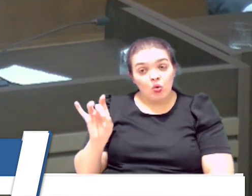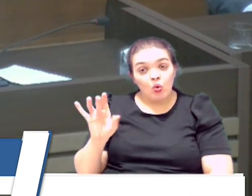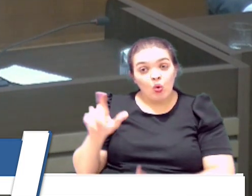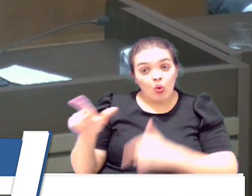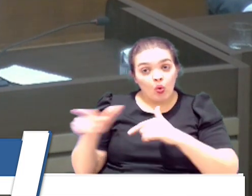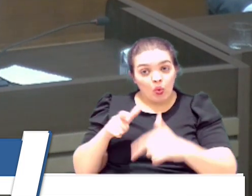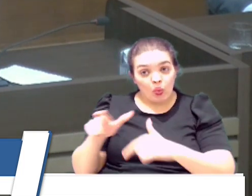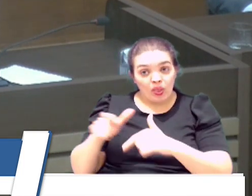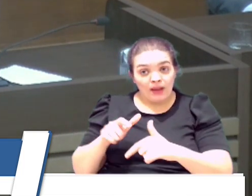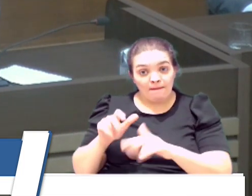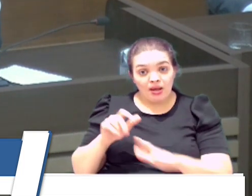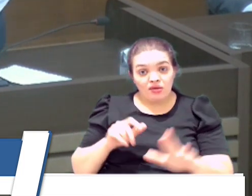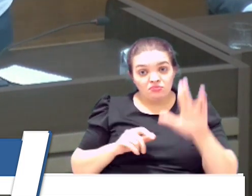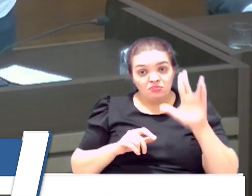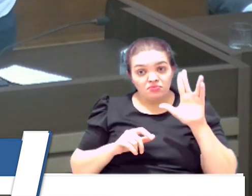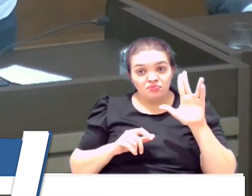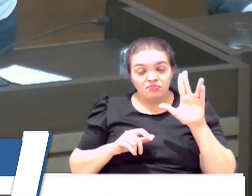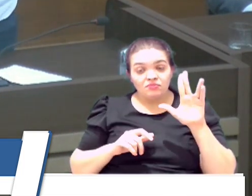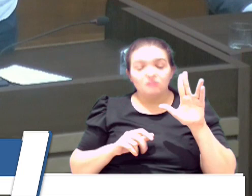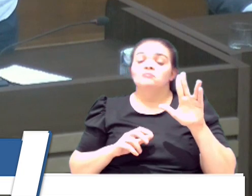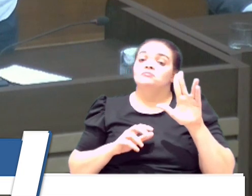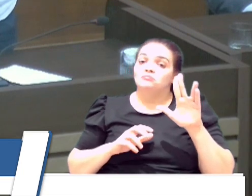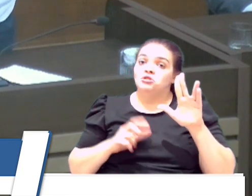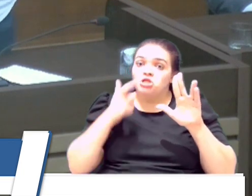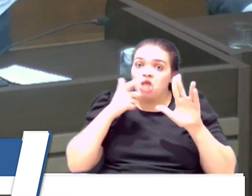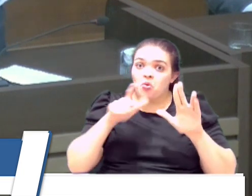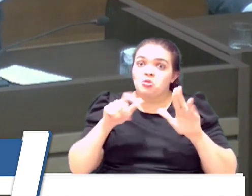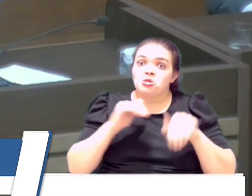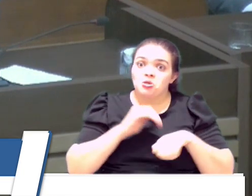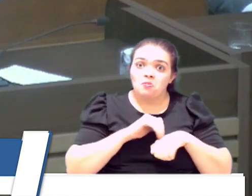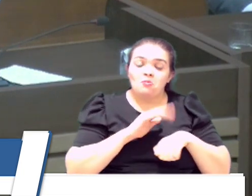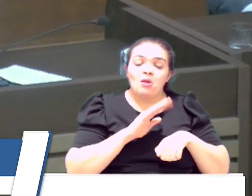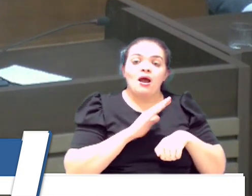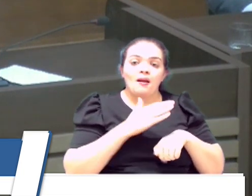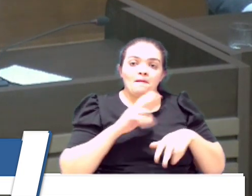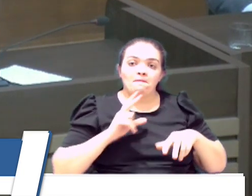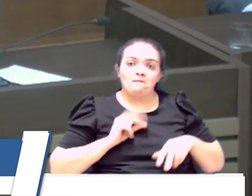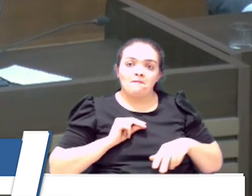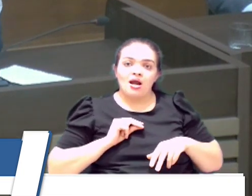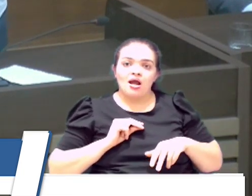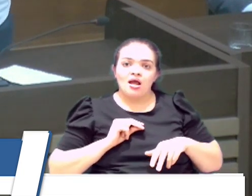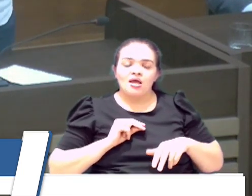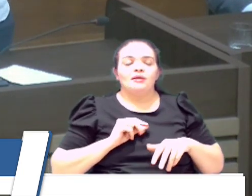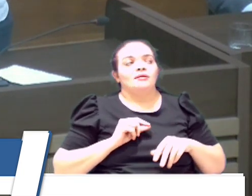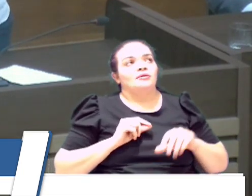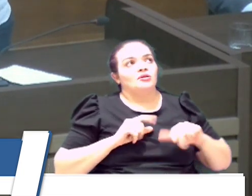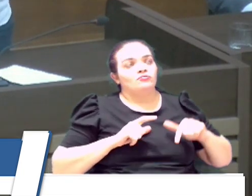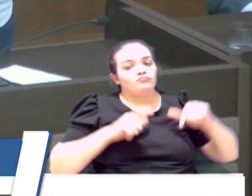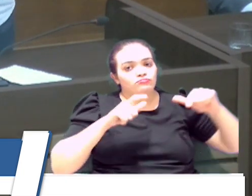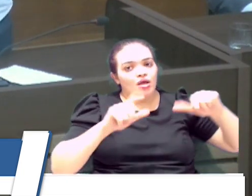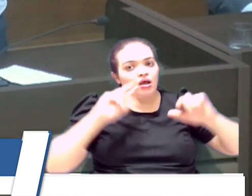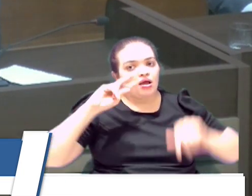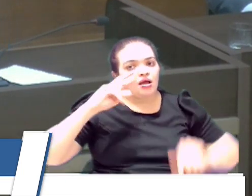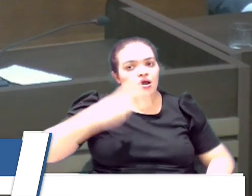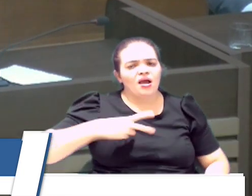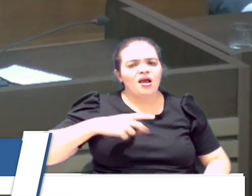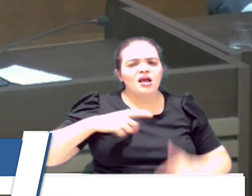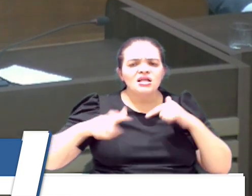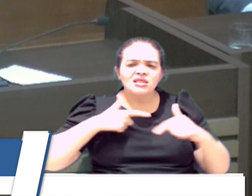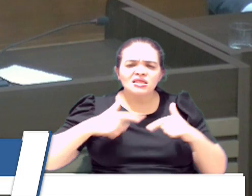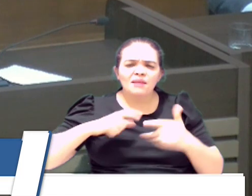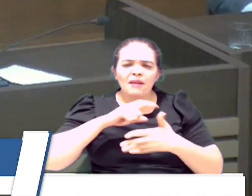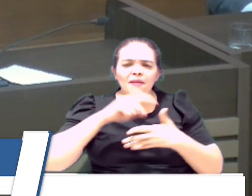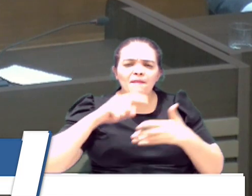com a cannabis medicinal, já era muita coisa, já merecia todos os títulos. Mas além do trabalho, tem todas